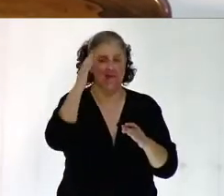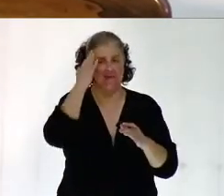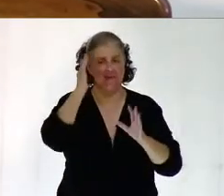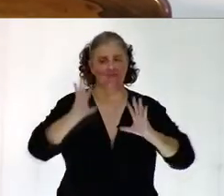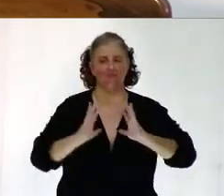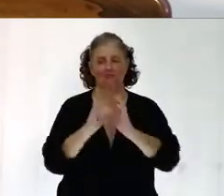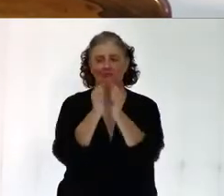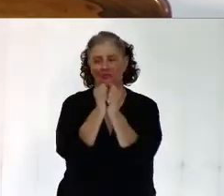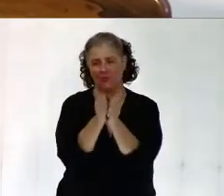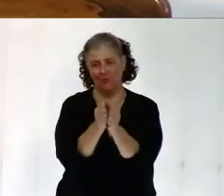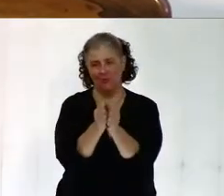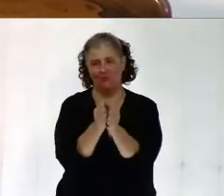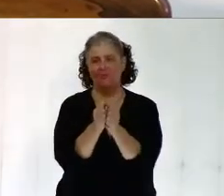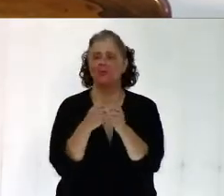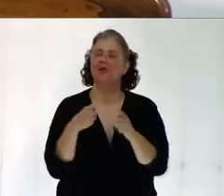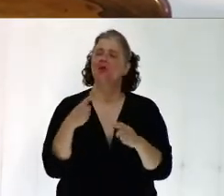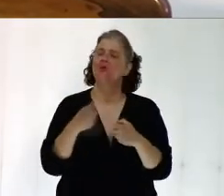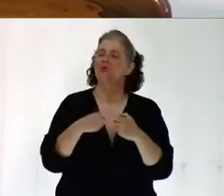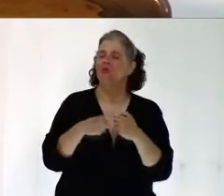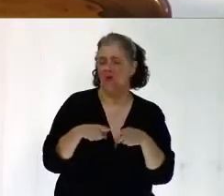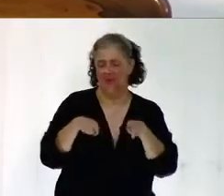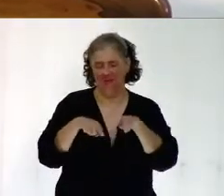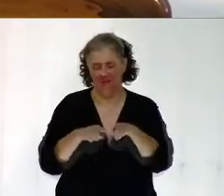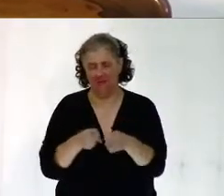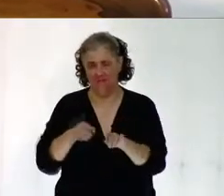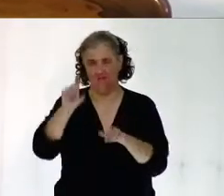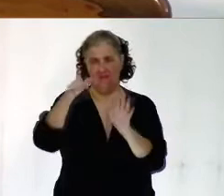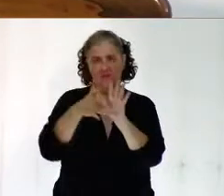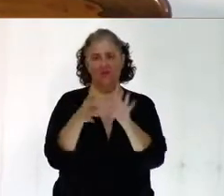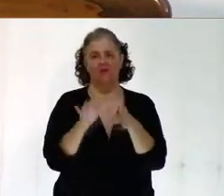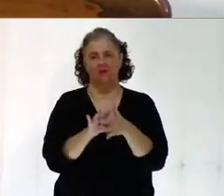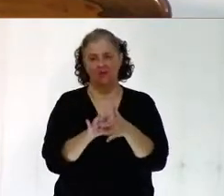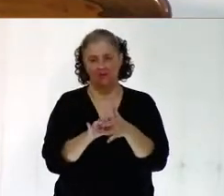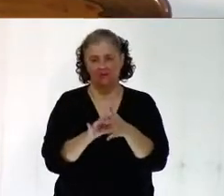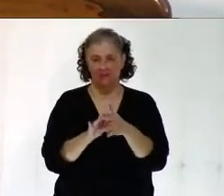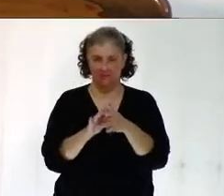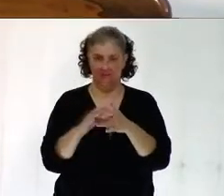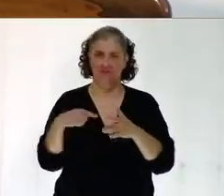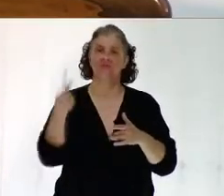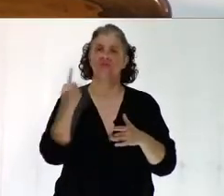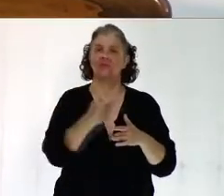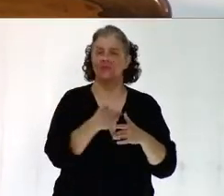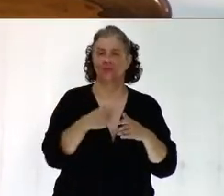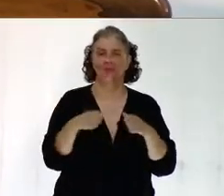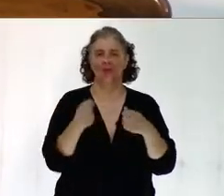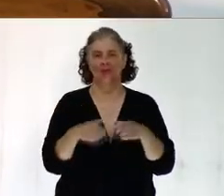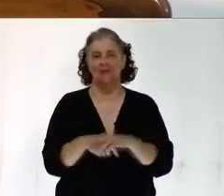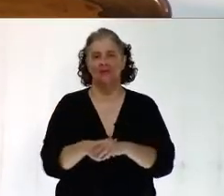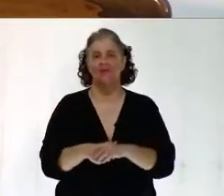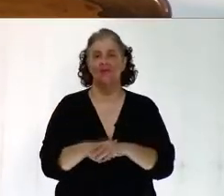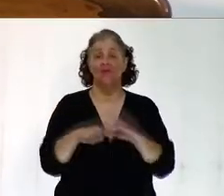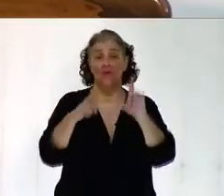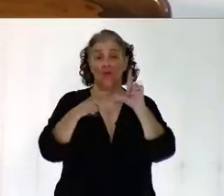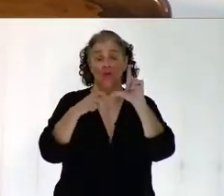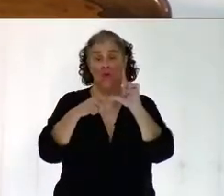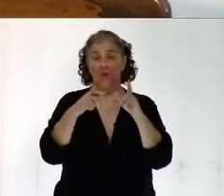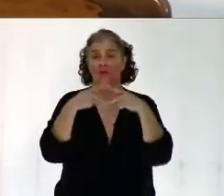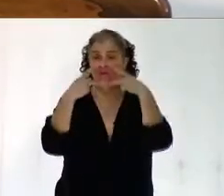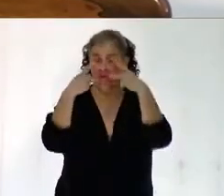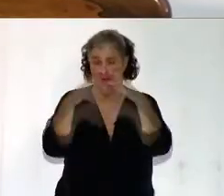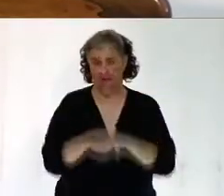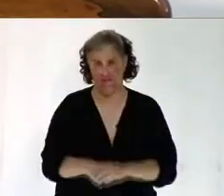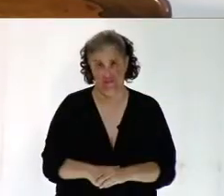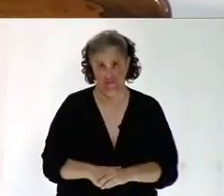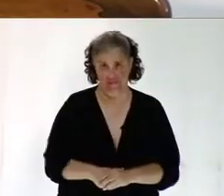juntos o porquê da tentação de jesus e qual a aplicação para nós então em lucas está escrito assim